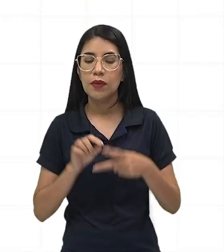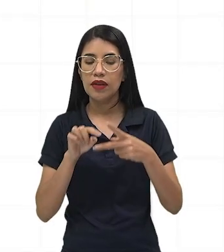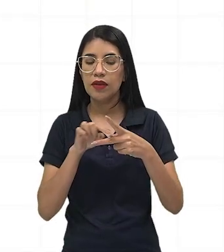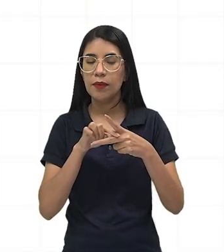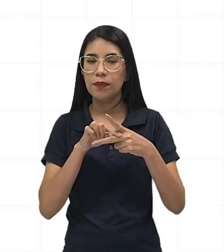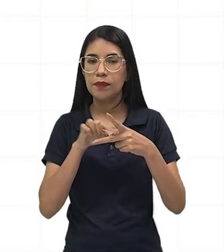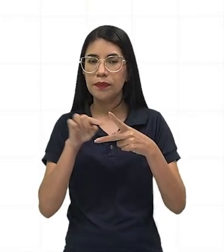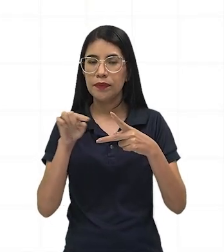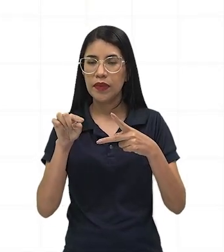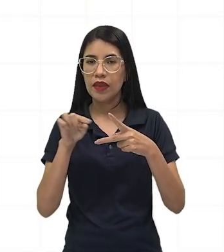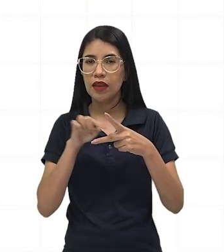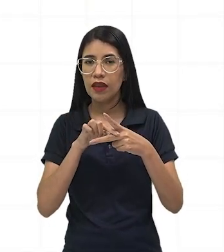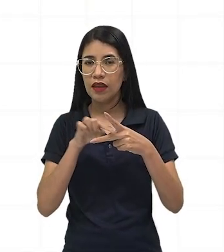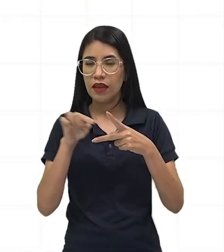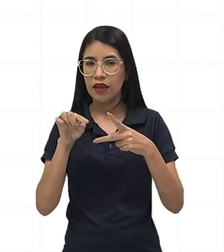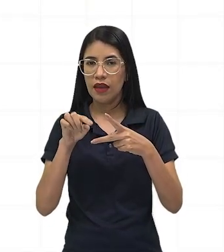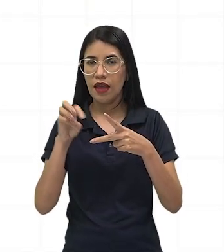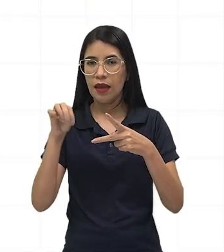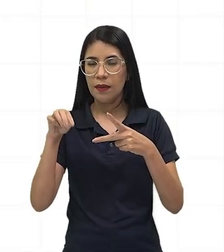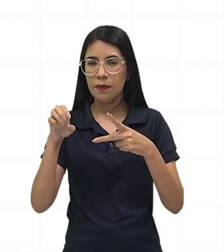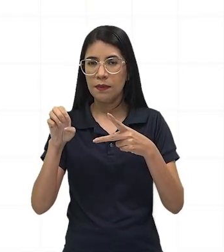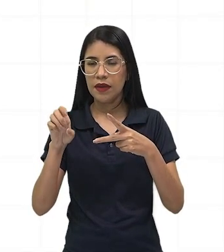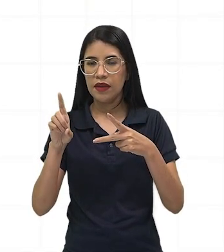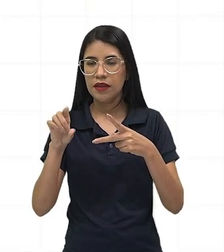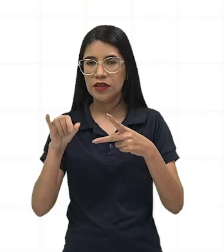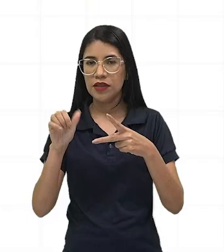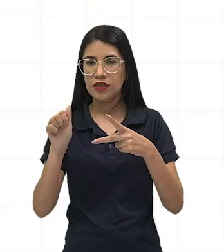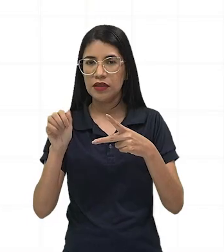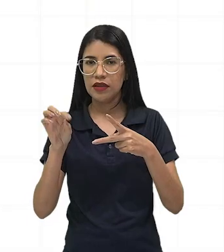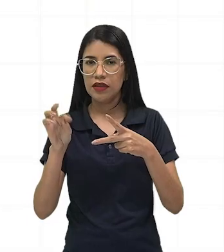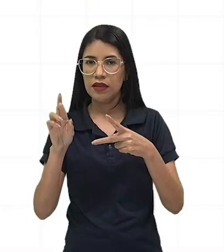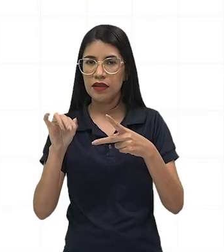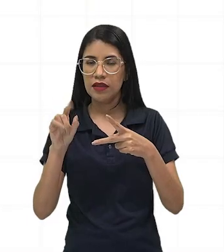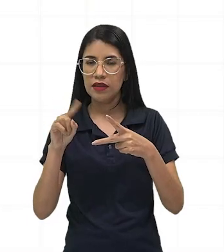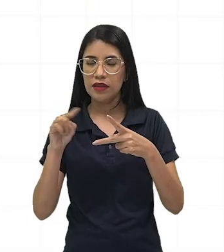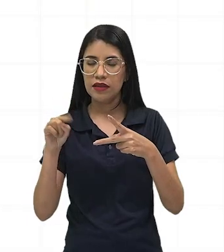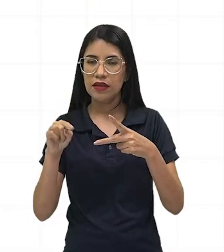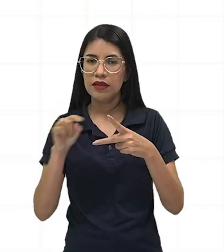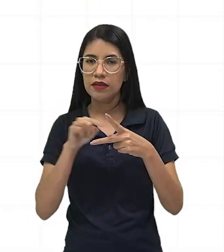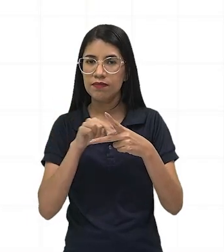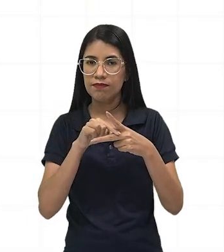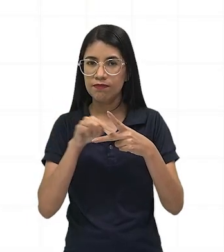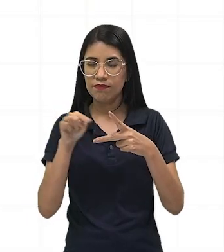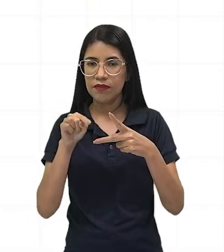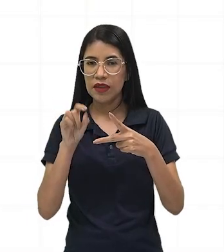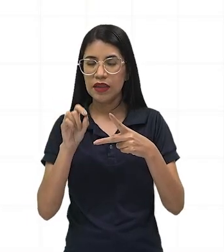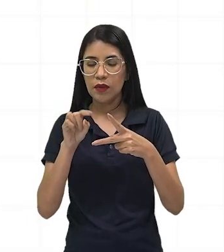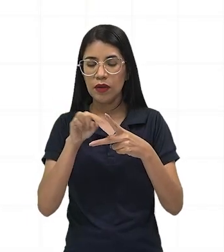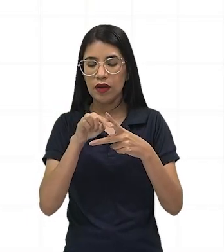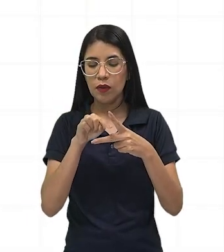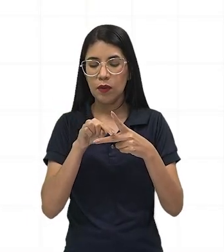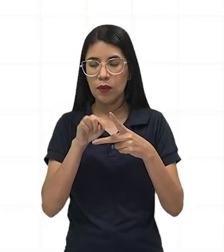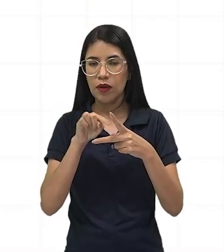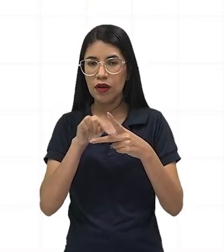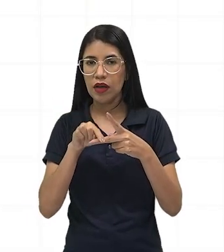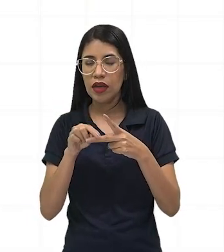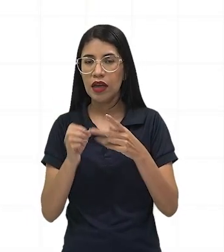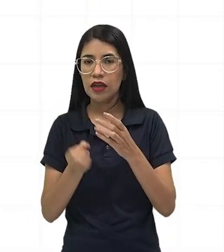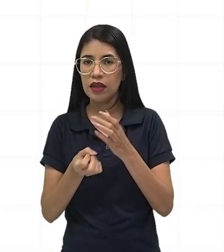significa que eu estou dividindo este meu ângulo em exatamente dois ângulos de 30 graus.